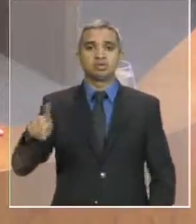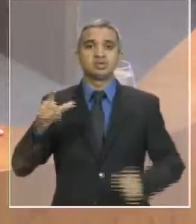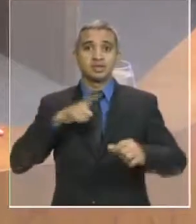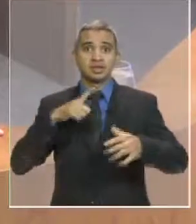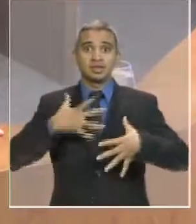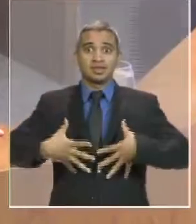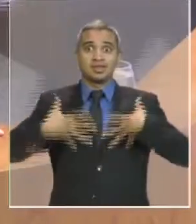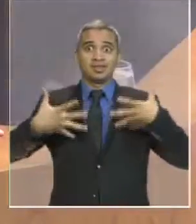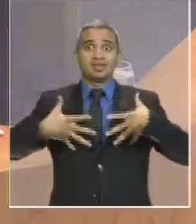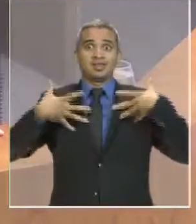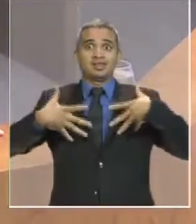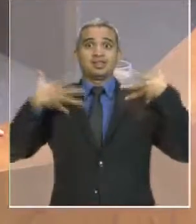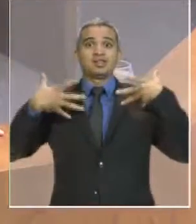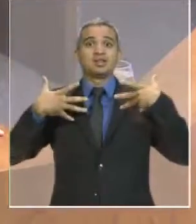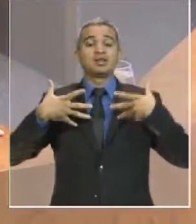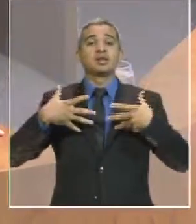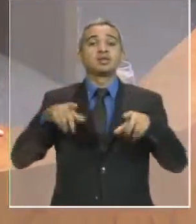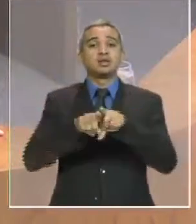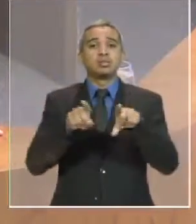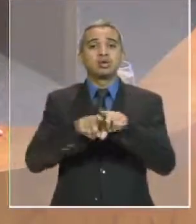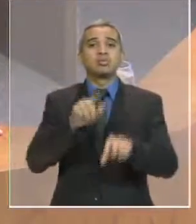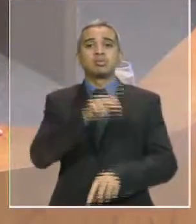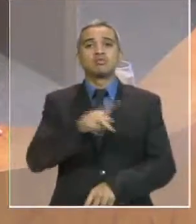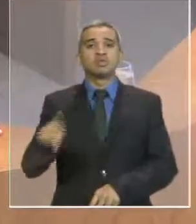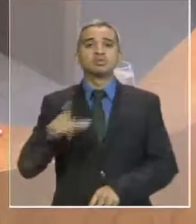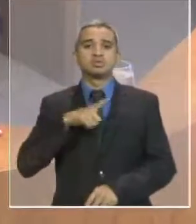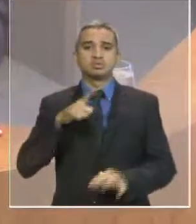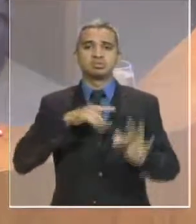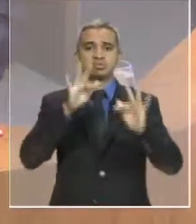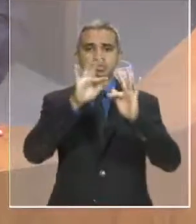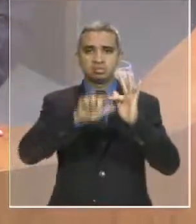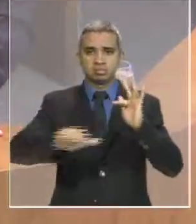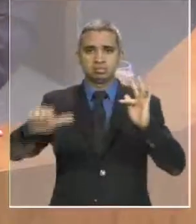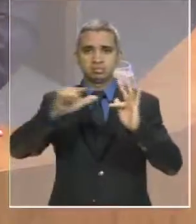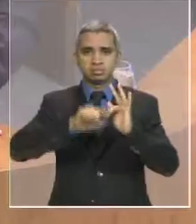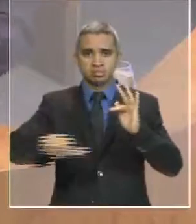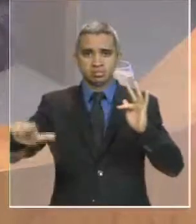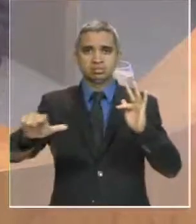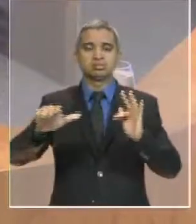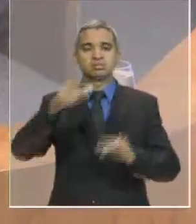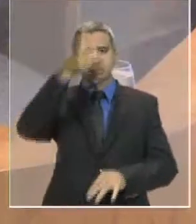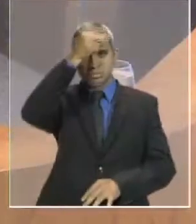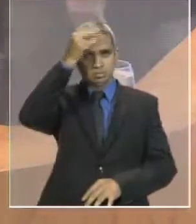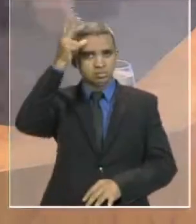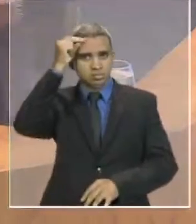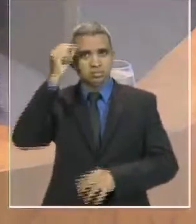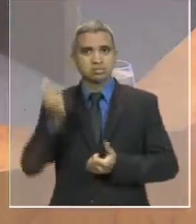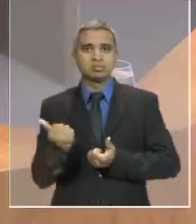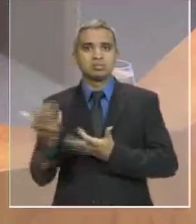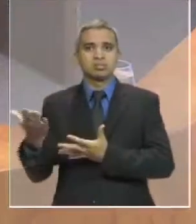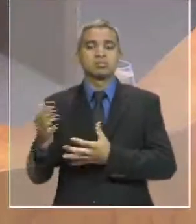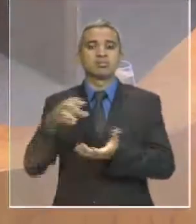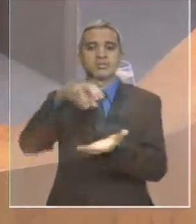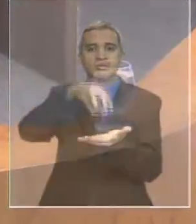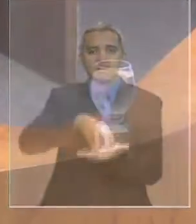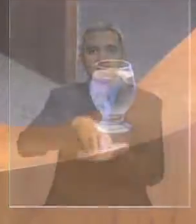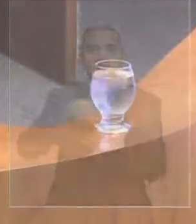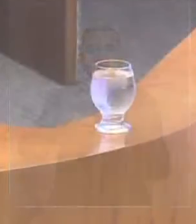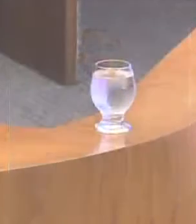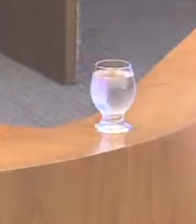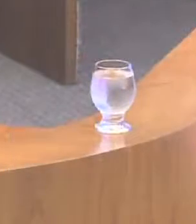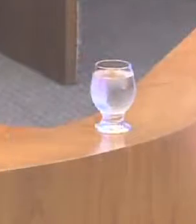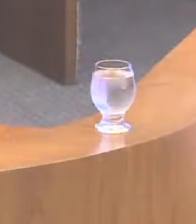Professores com formação continuada, que recentemente o prefeito entregou o Centro de Treinamento Professor Alferraz,